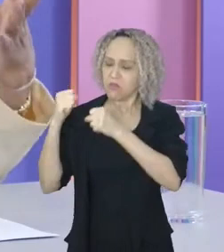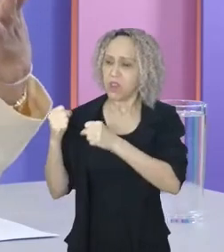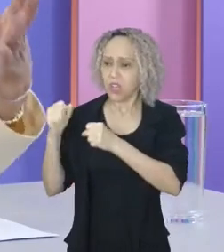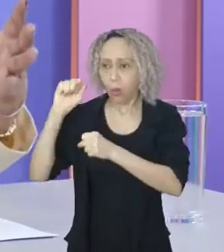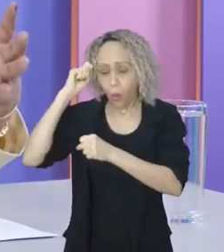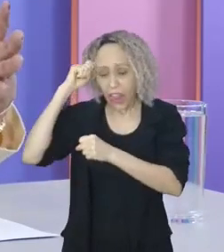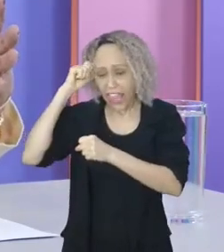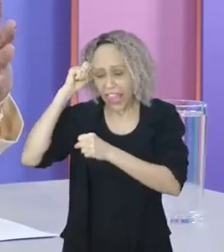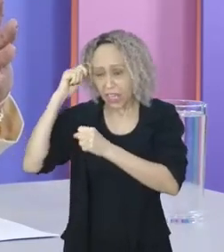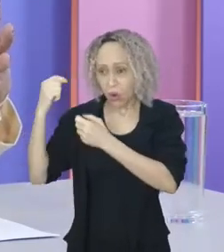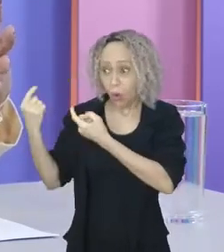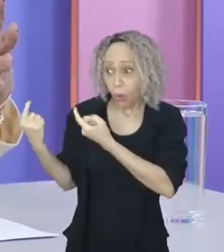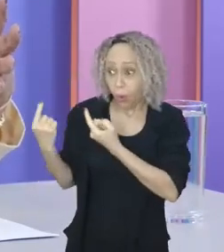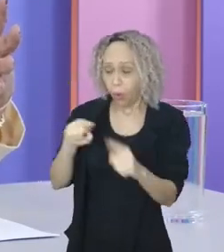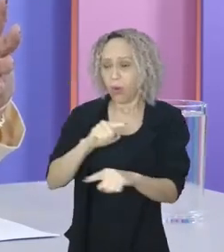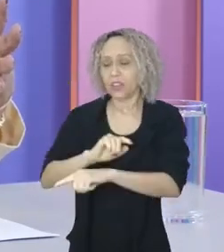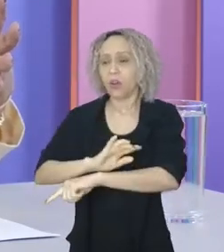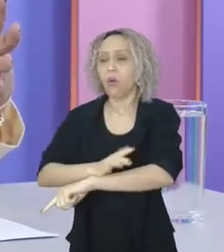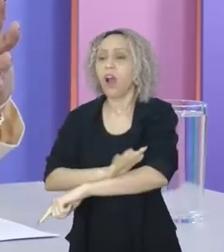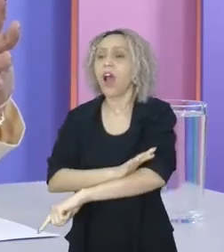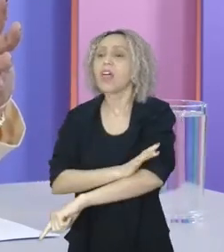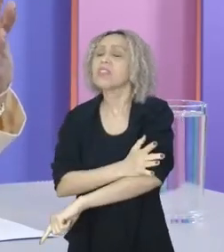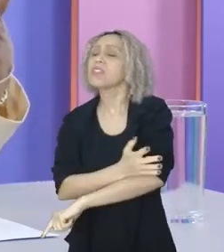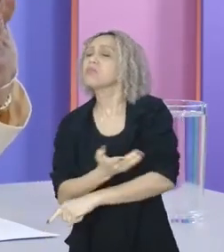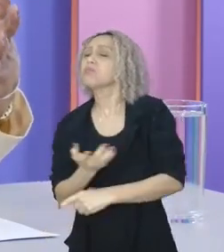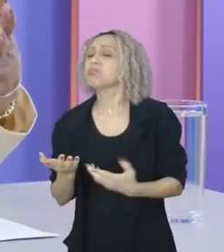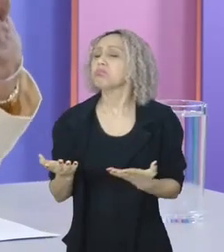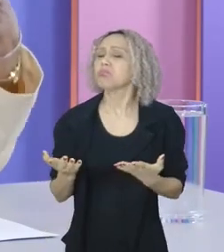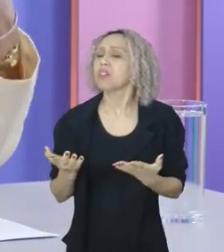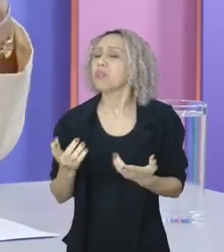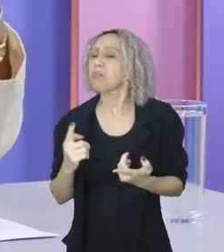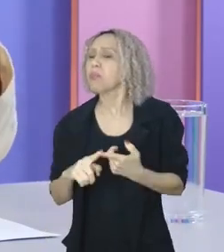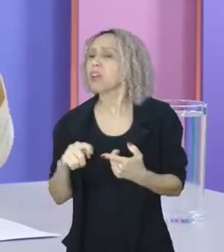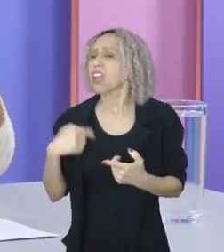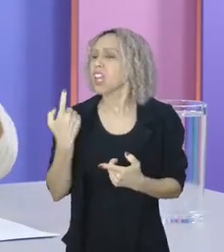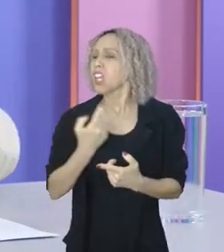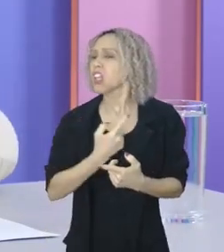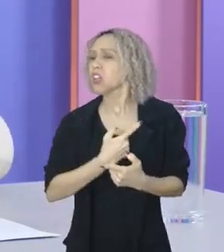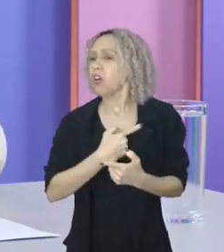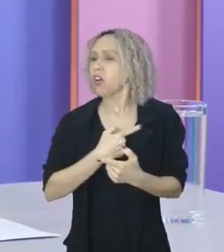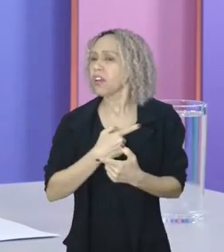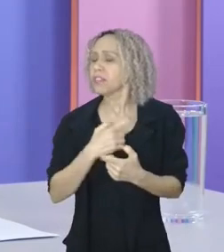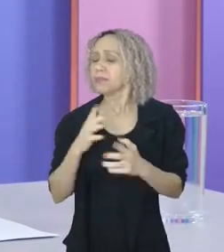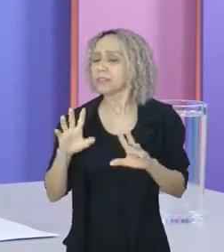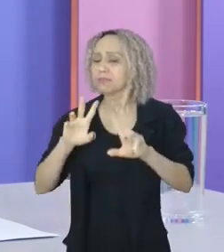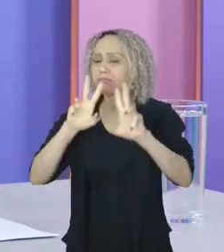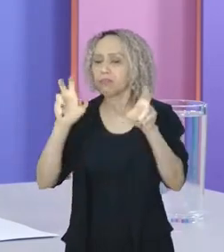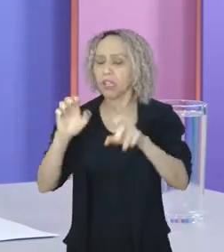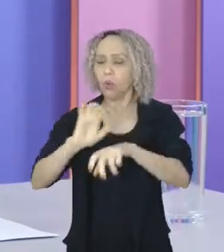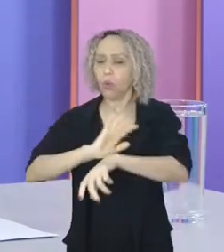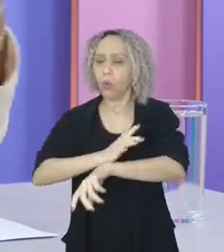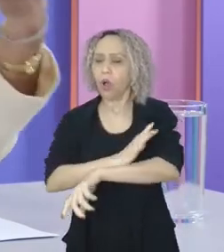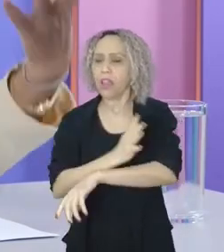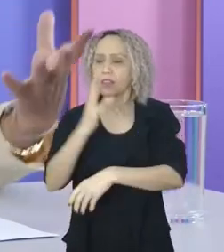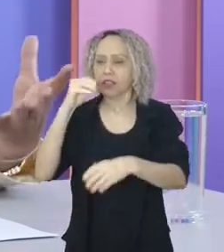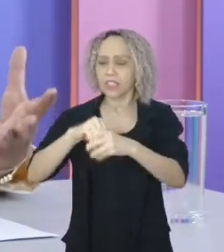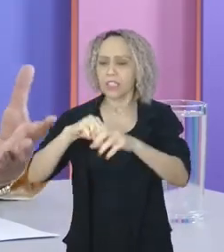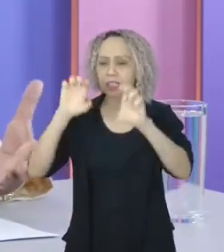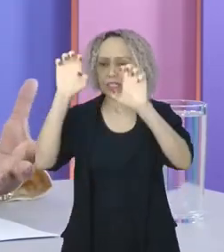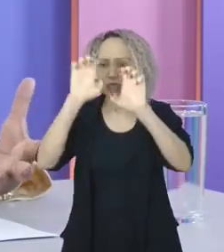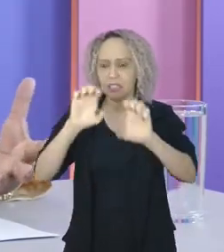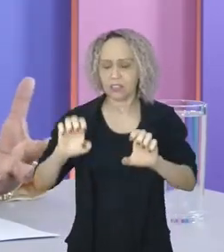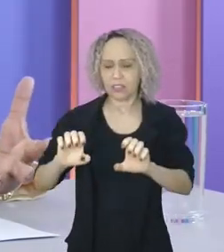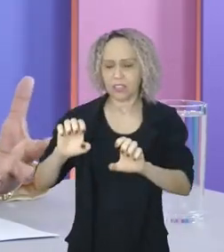antirracistas, colocamos o racismo estrutural como um elemento estruturante